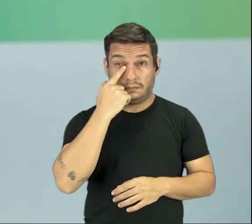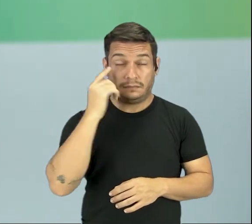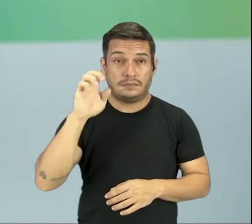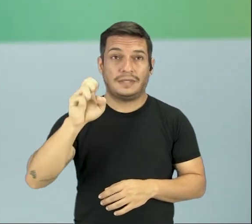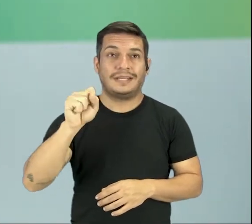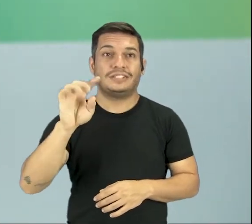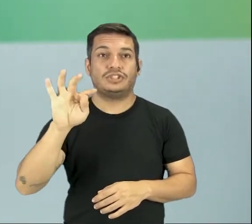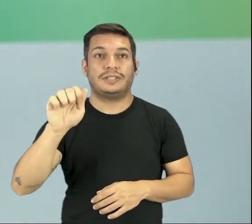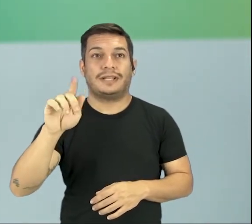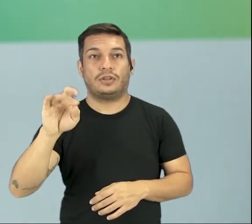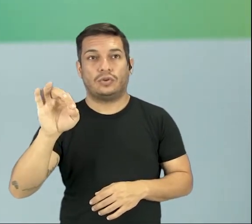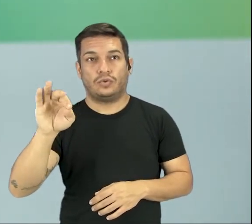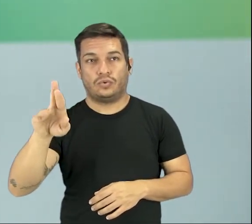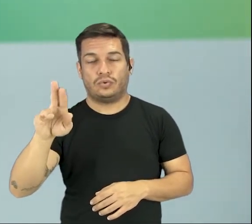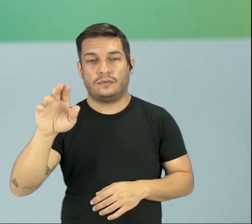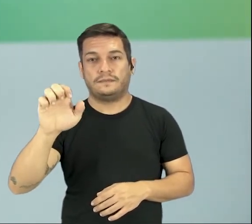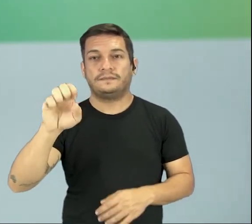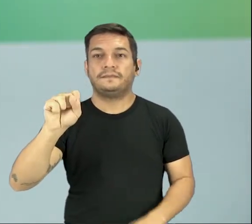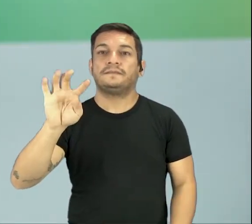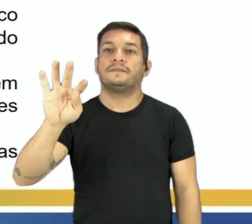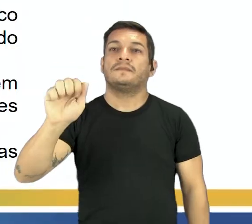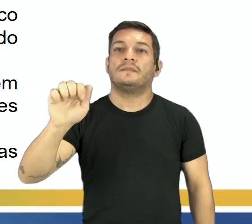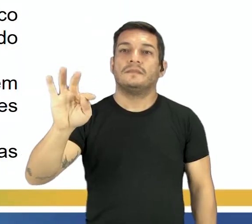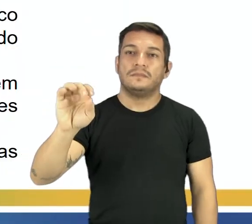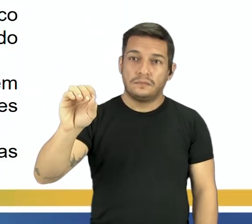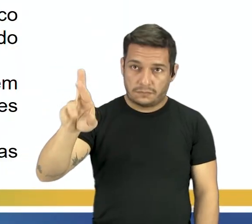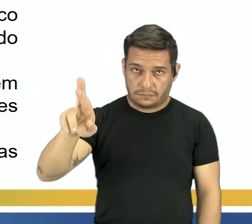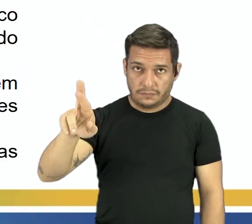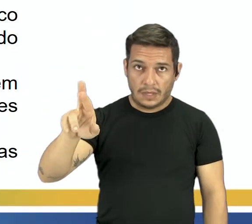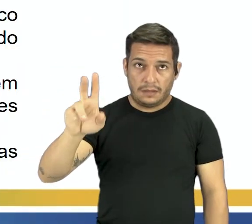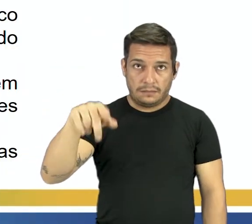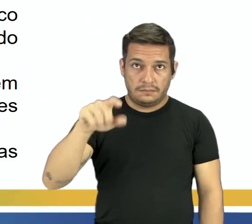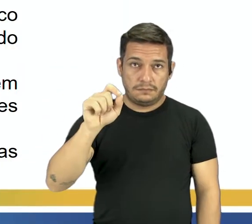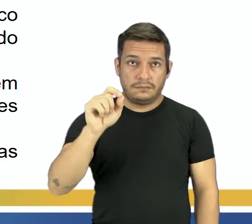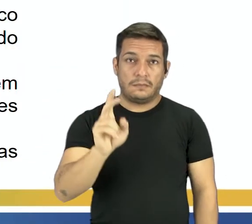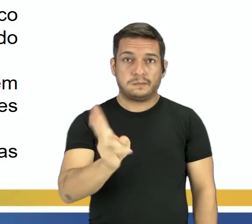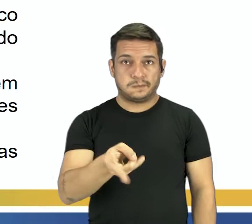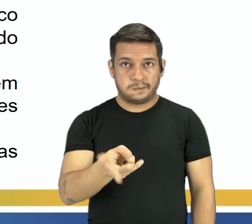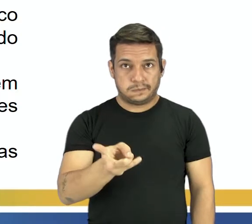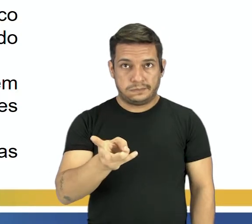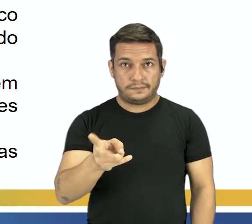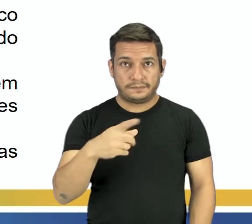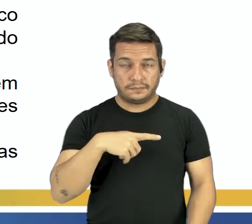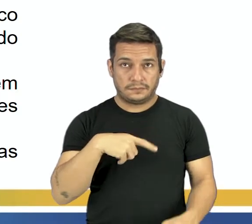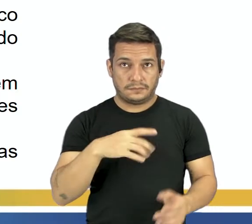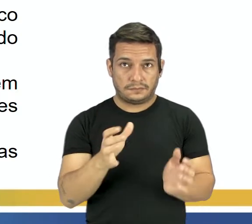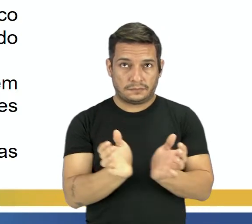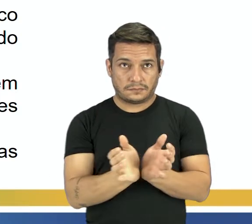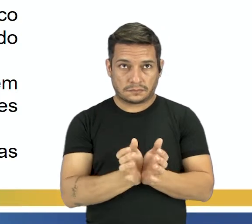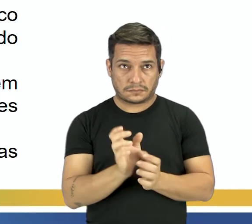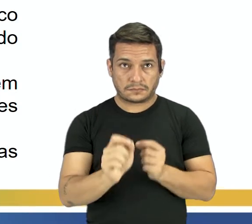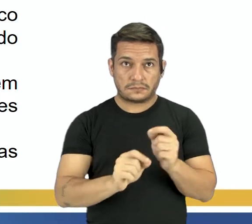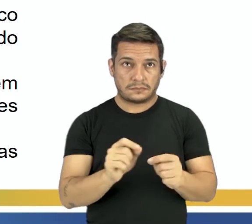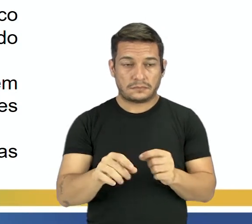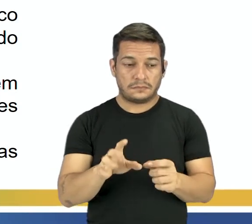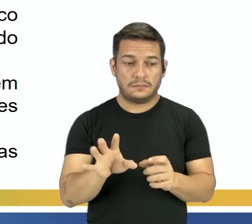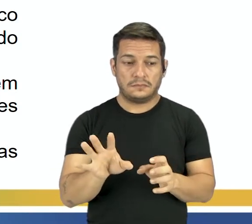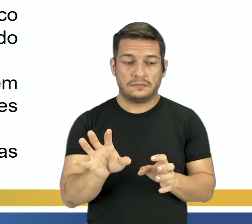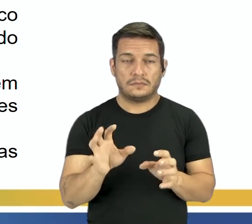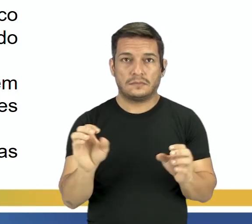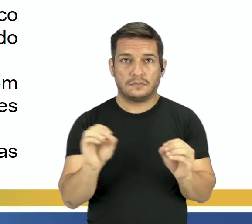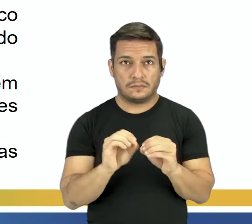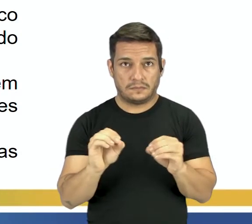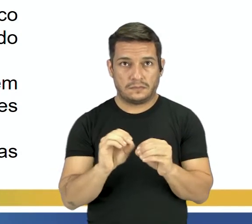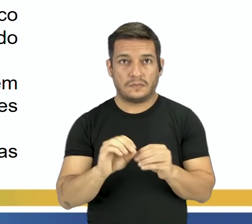e o rotor. O estator é um componente fixo. Ele contém um conjunto de condutores feito